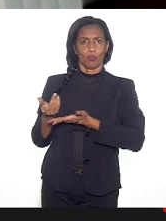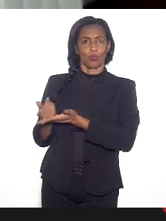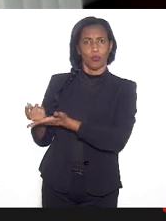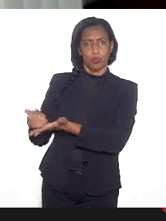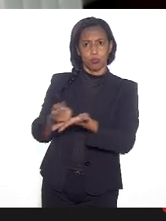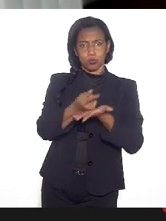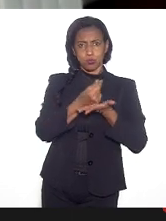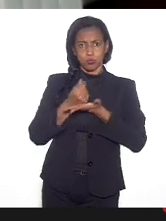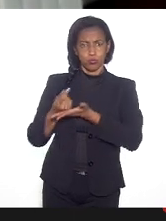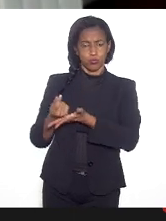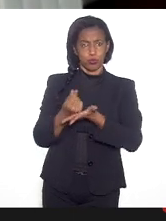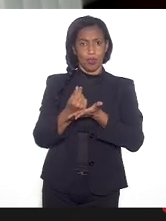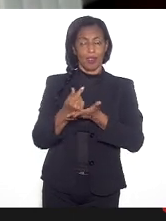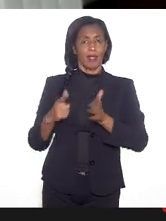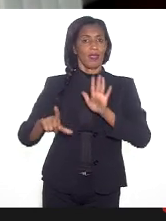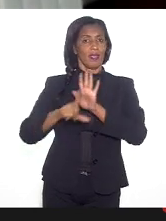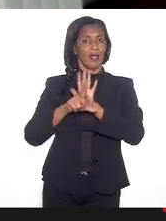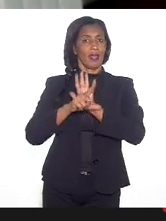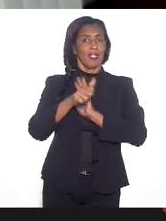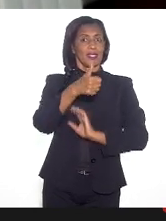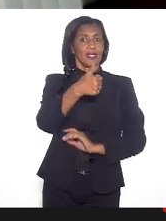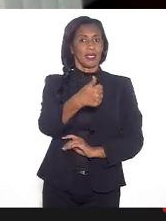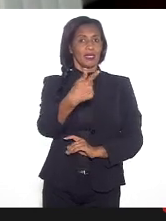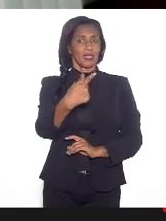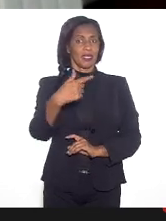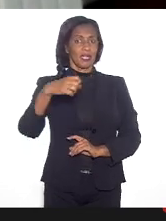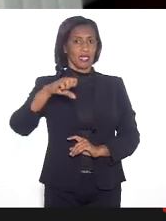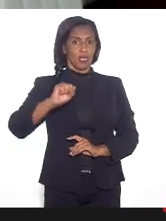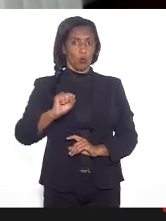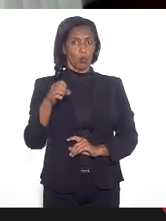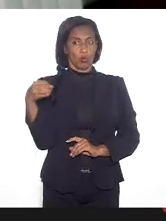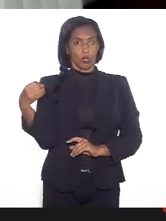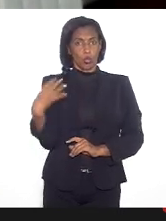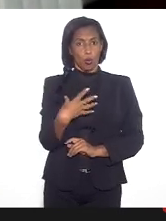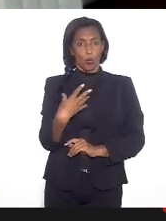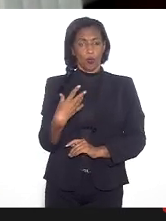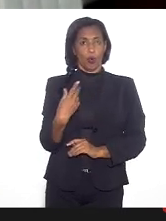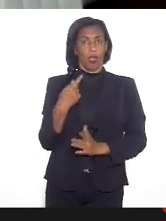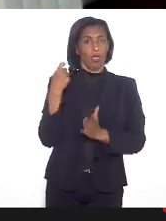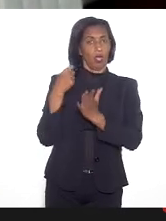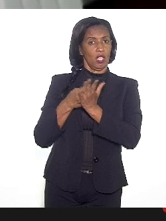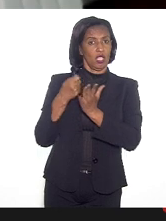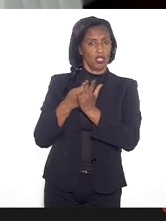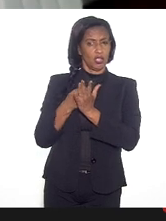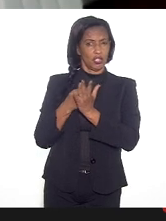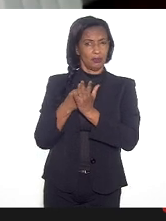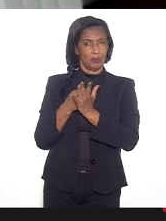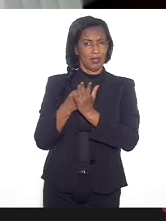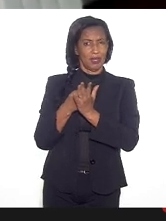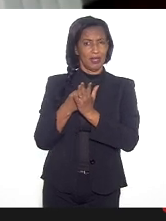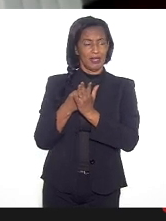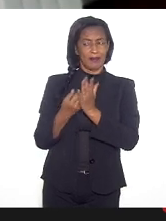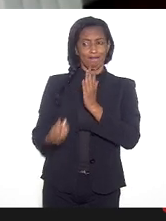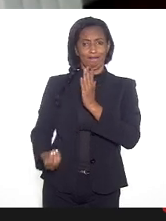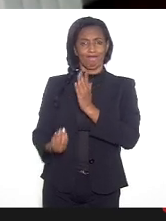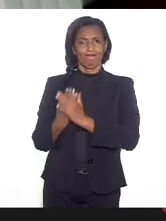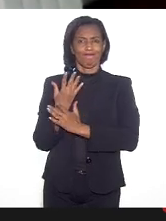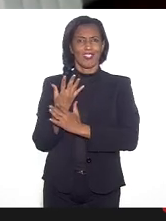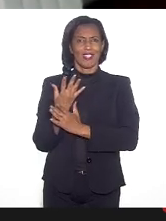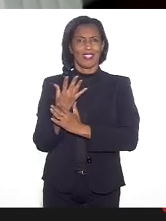Lei Complementar 178, que instituiu esse novo regime, cria restrições